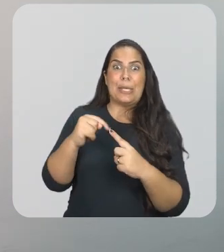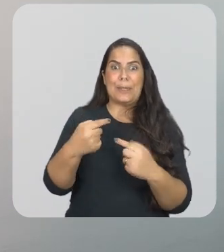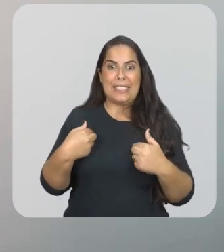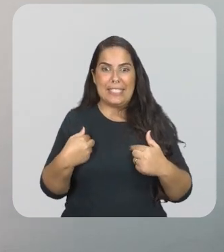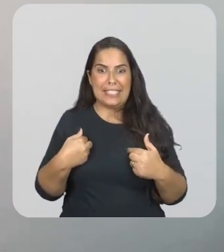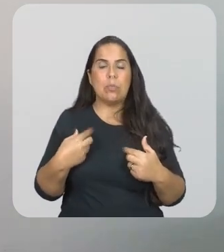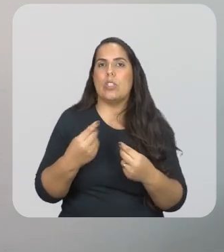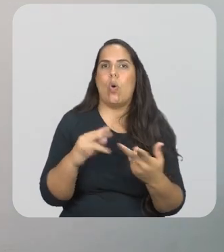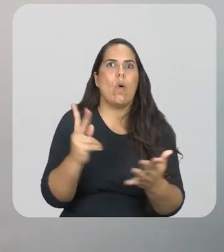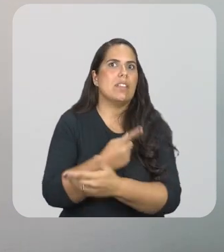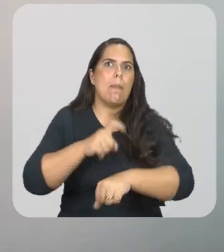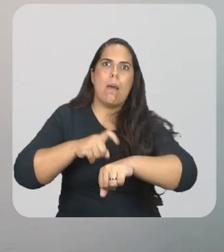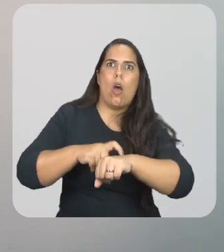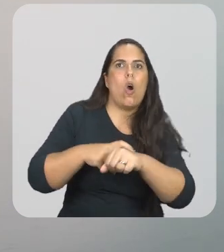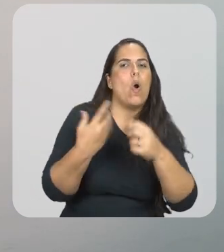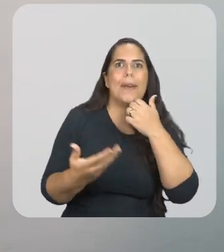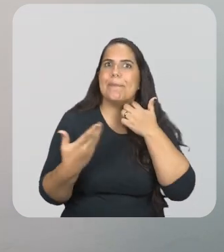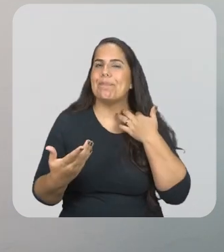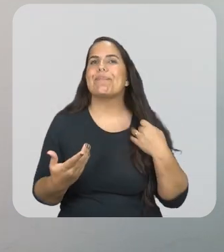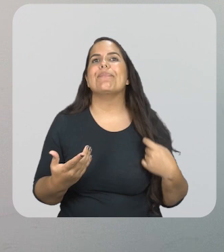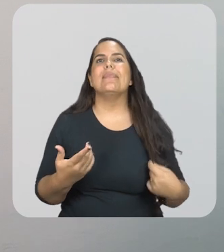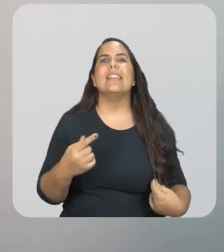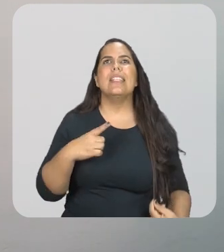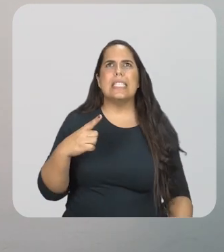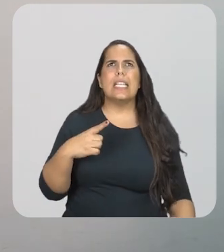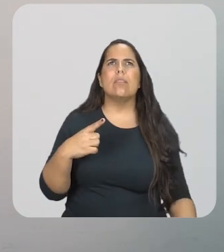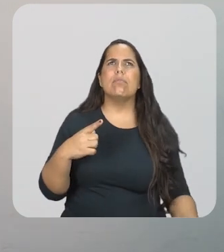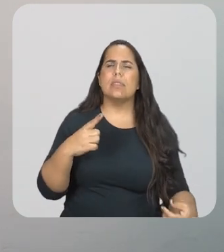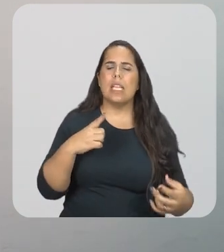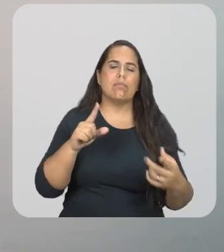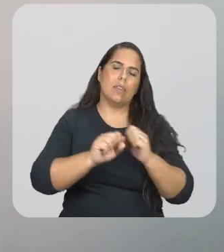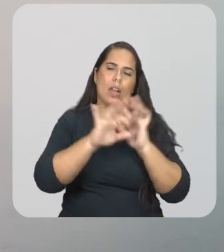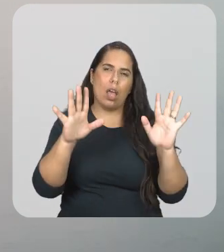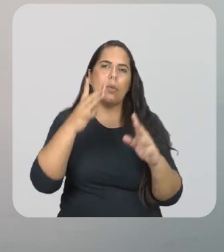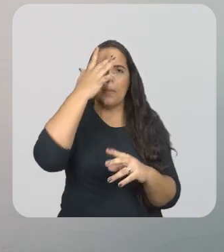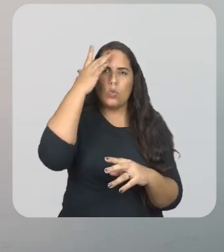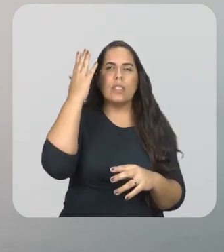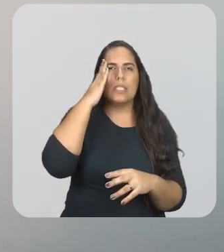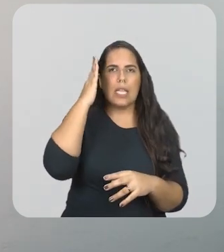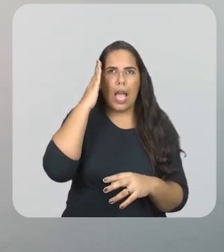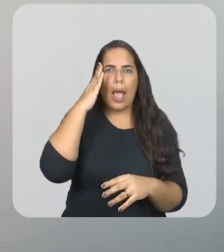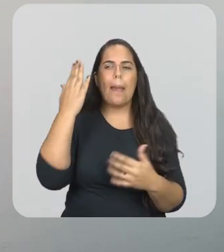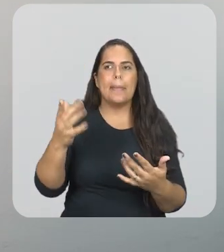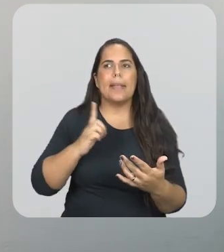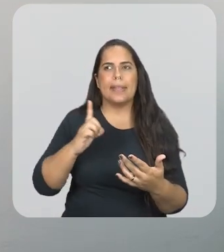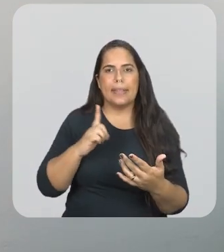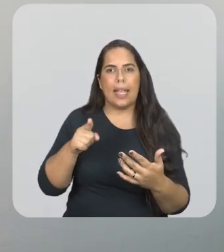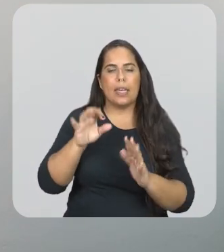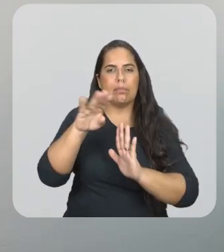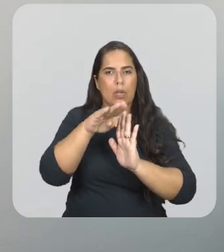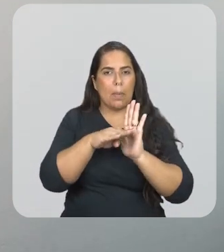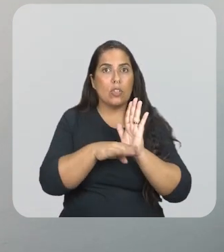dele. Caramba. Então são muitas coisas acontecendo na mesma hora. E eu tenho eu acho que a gente tem que, claro, que vão as pessoas que sabem, né, que a gente